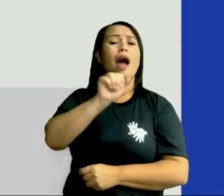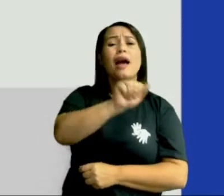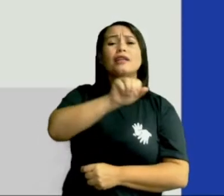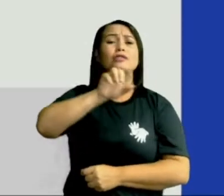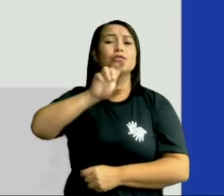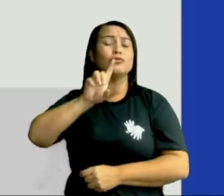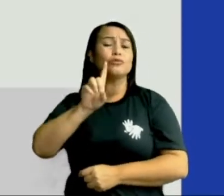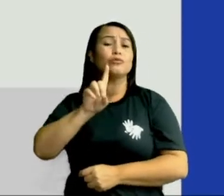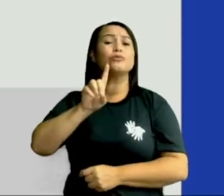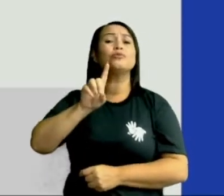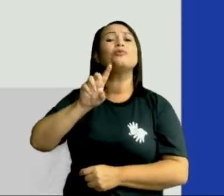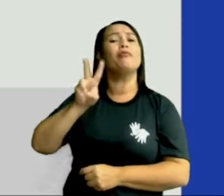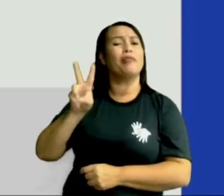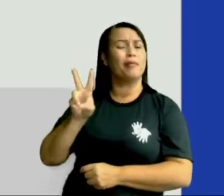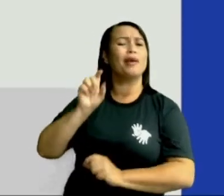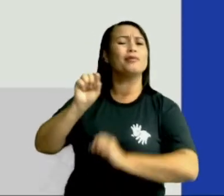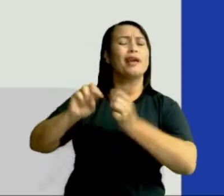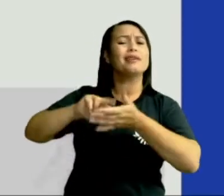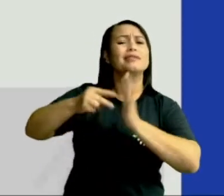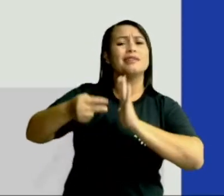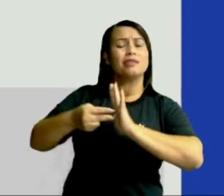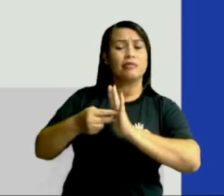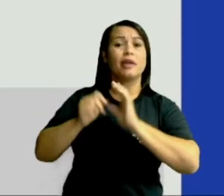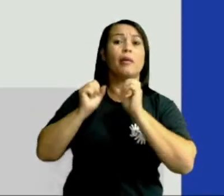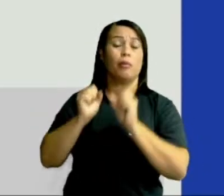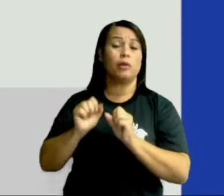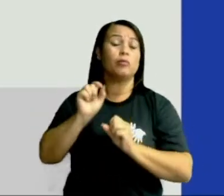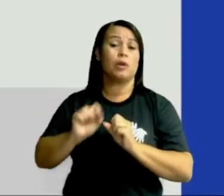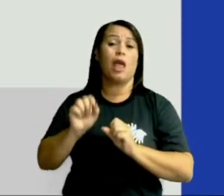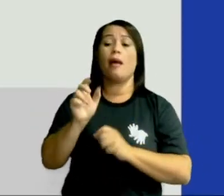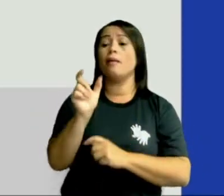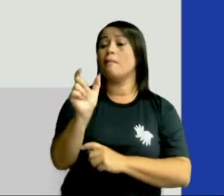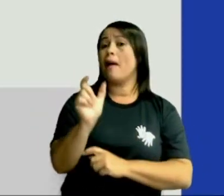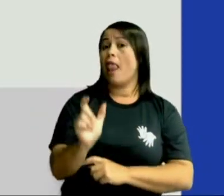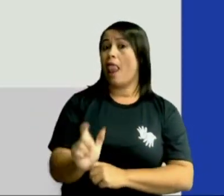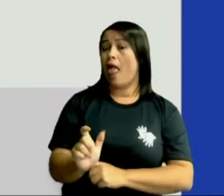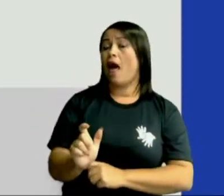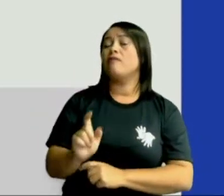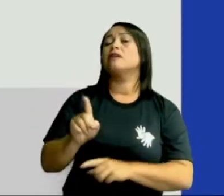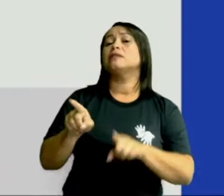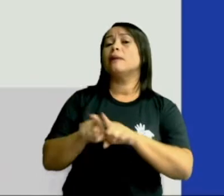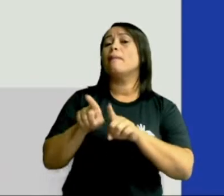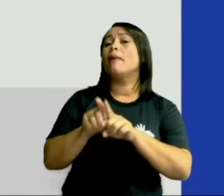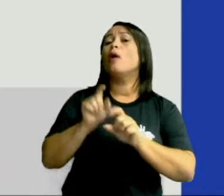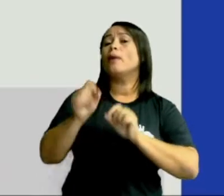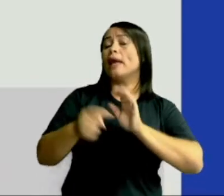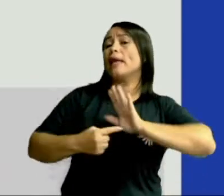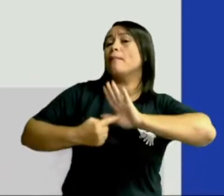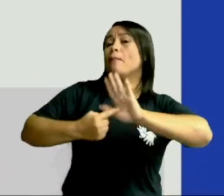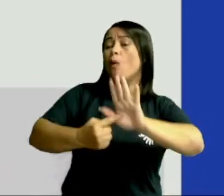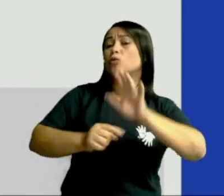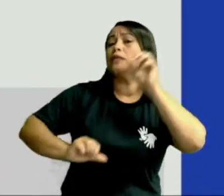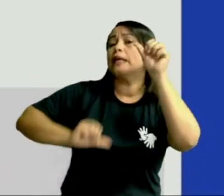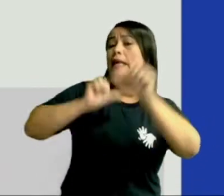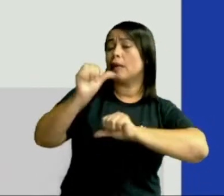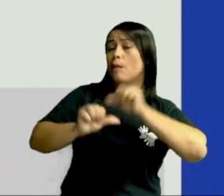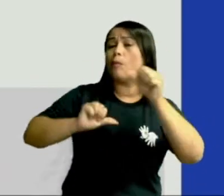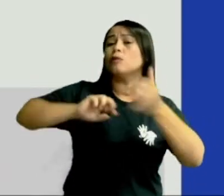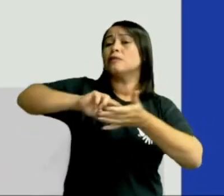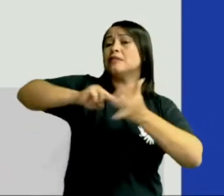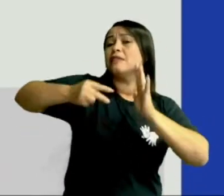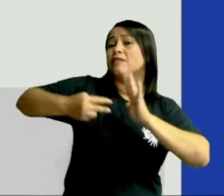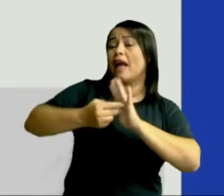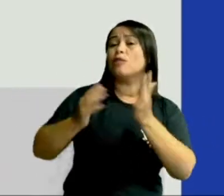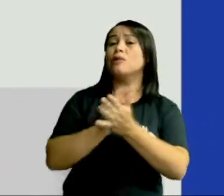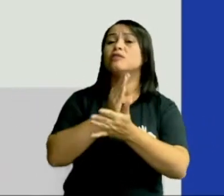Os adjuntos adverbiais, nós podemos dizer que são palavras, são expressões que modificam o sentido do